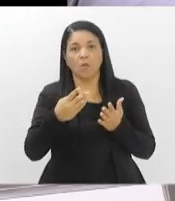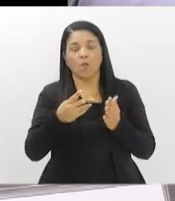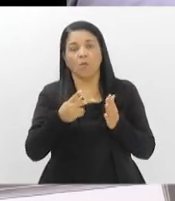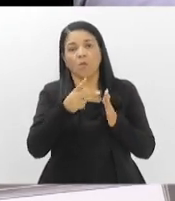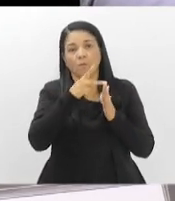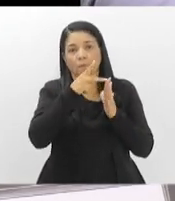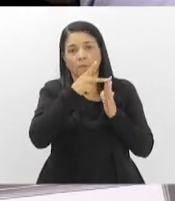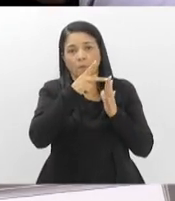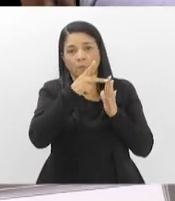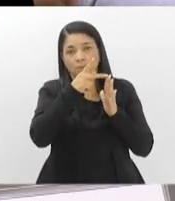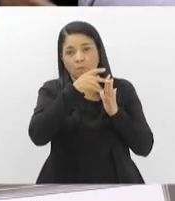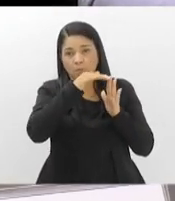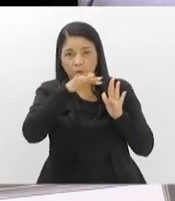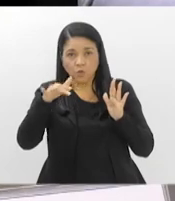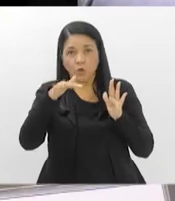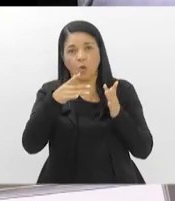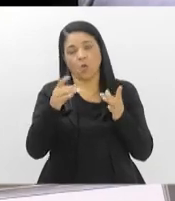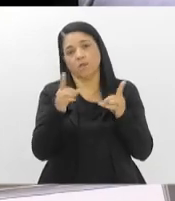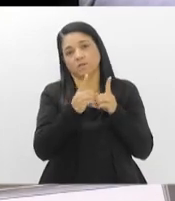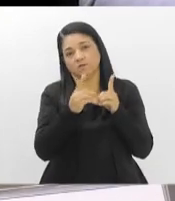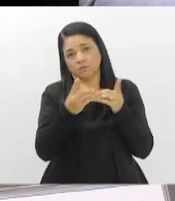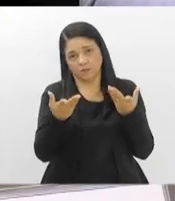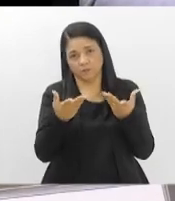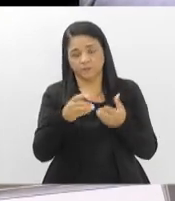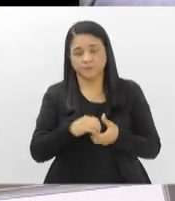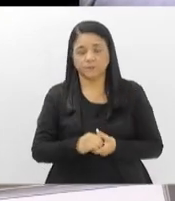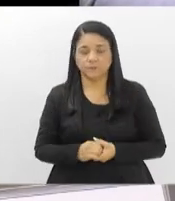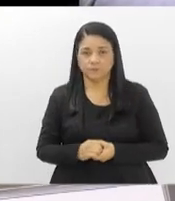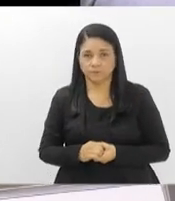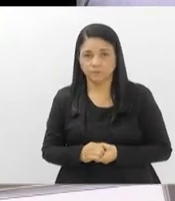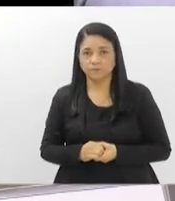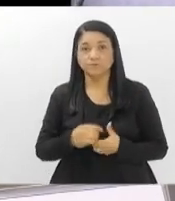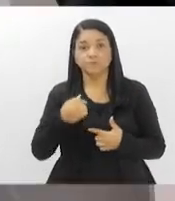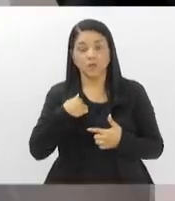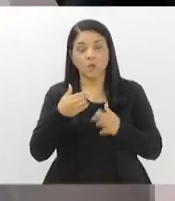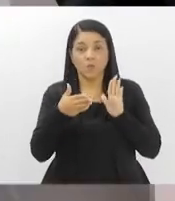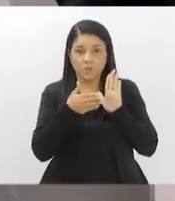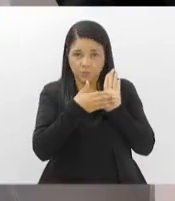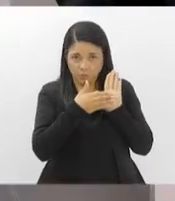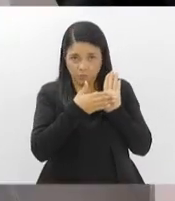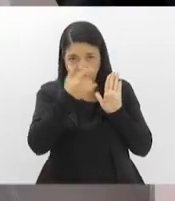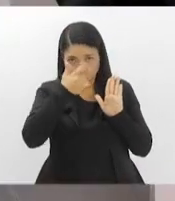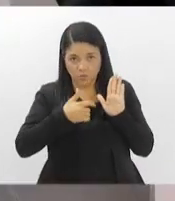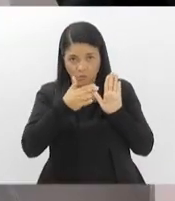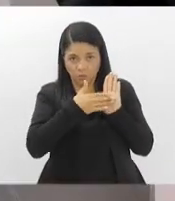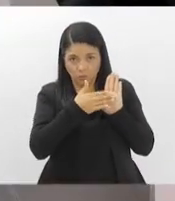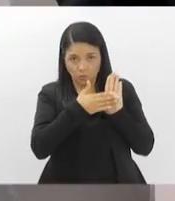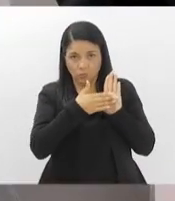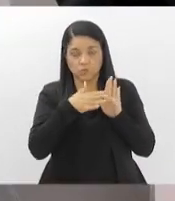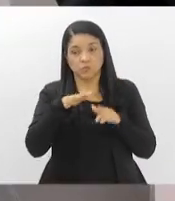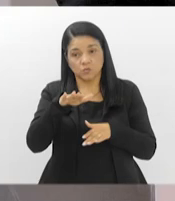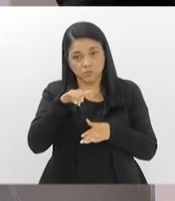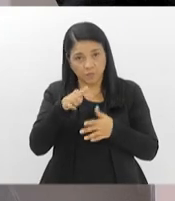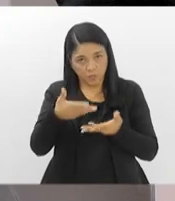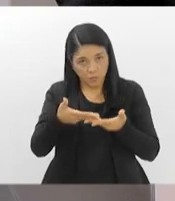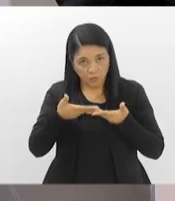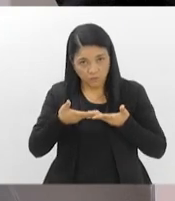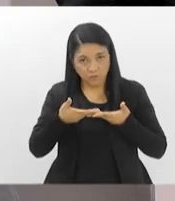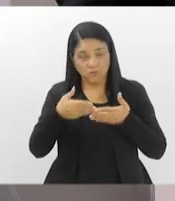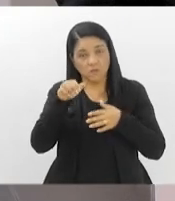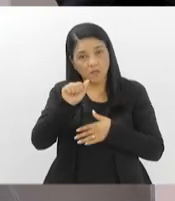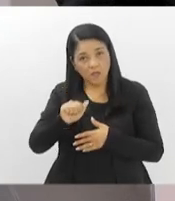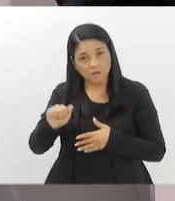atendimento como funcionam cada uma delas é por isso que eu eu eu propus a a o chamamento o convite das